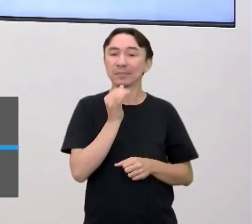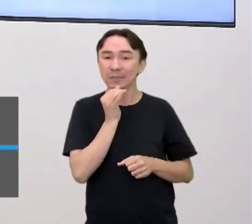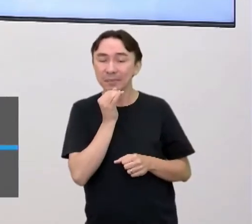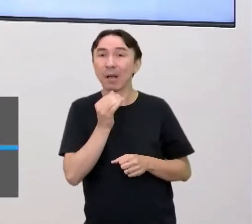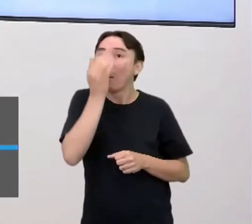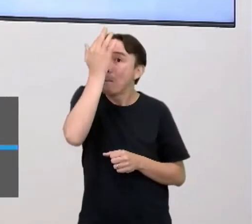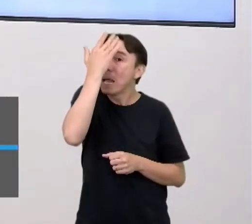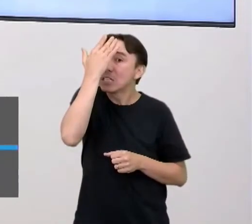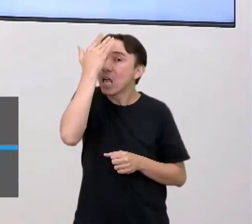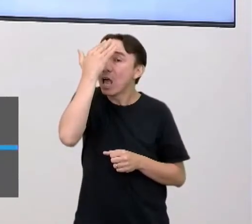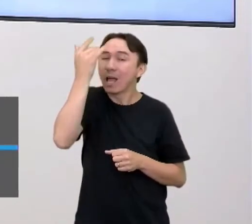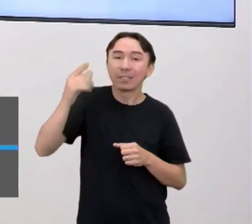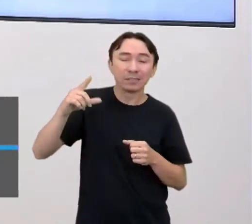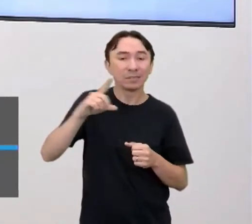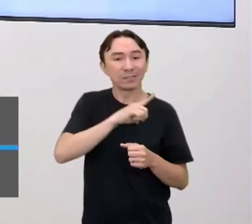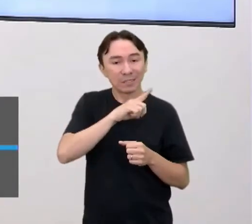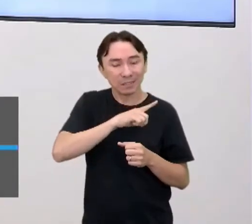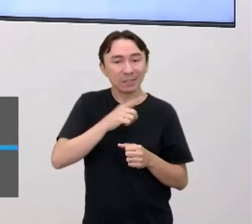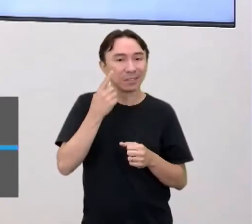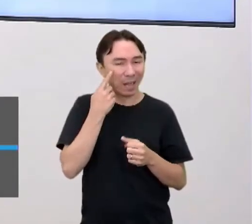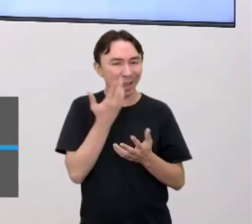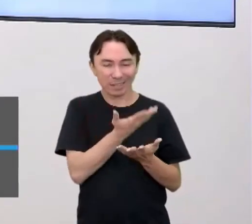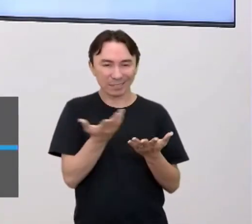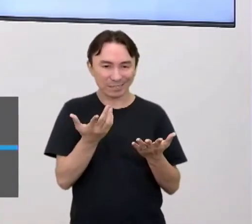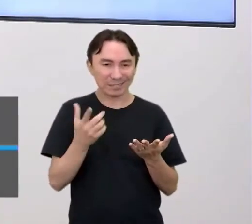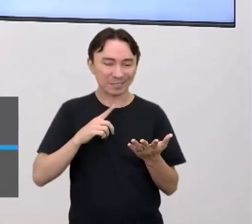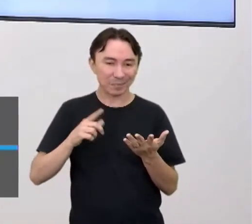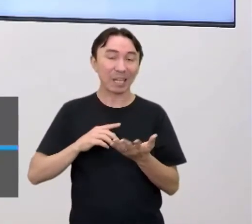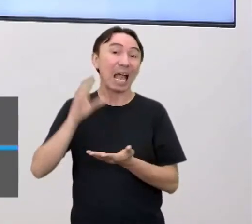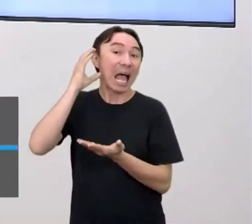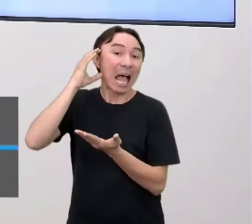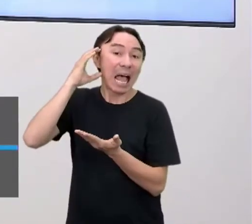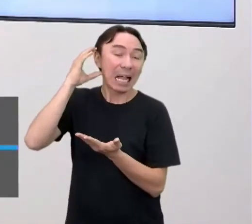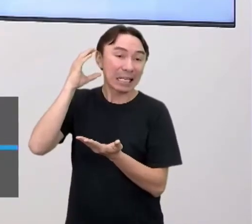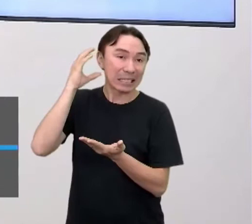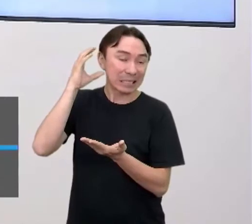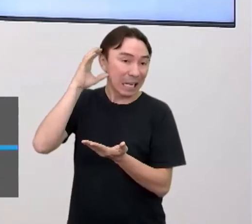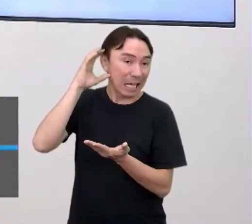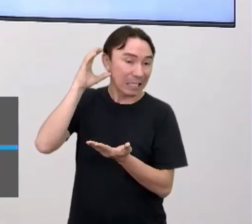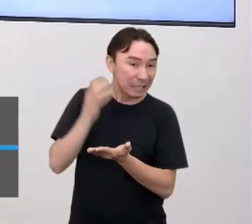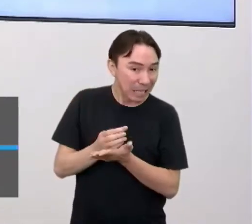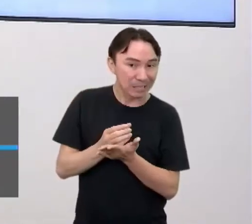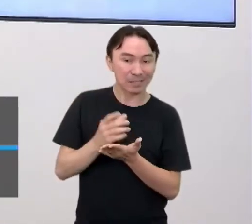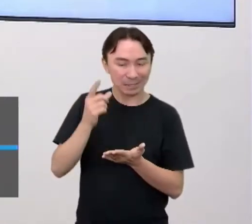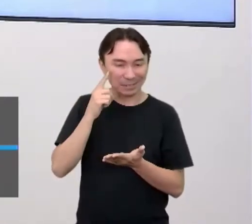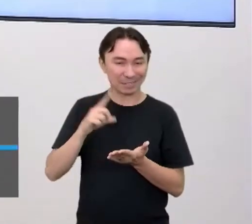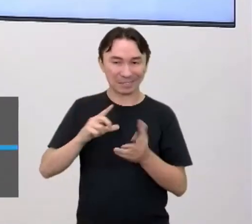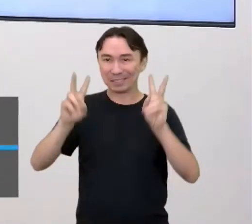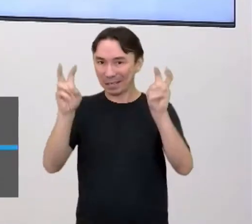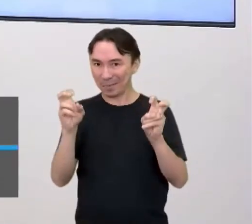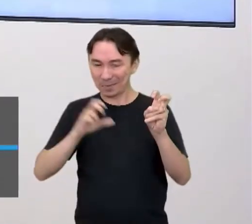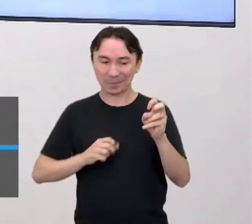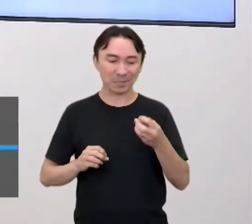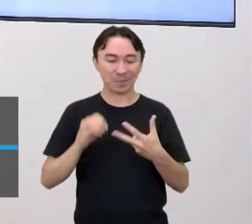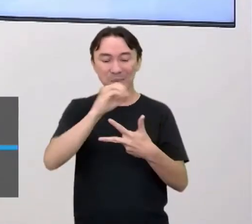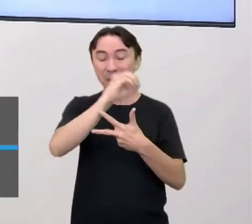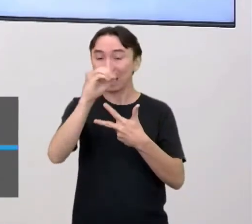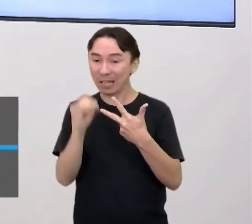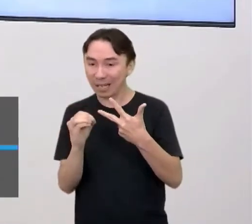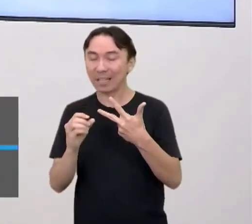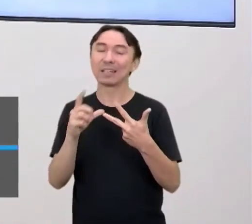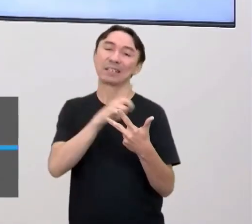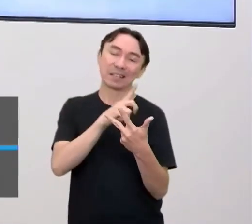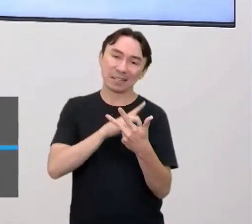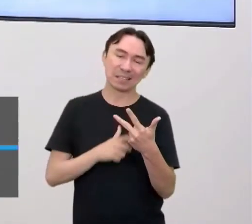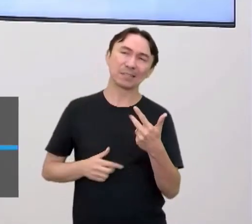Enem, porque a gente vai trabalhar muito isso, a gente trabalha com essa problemática. A partir de um questionamento, uma